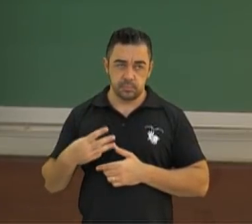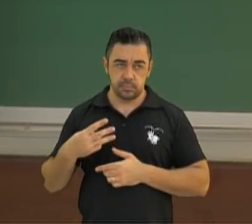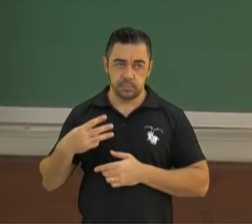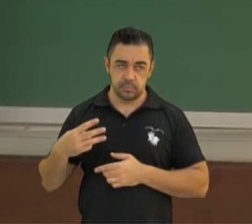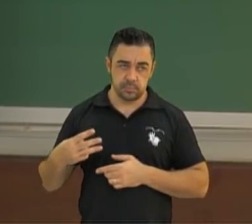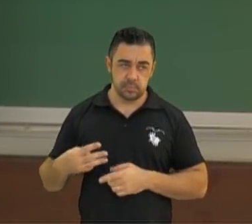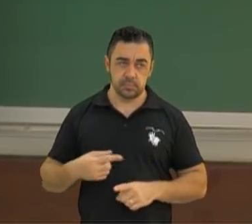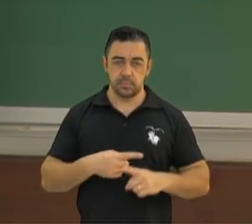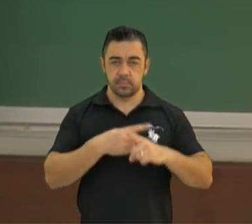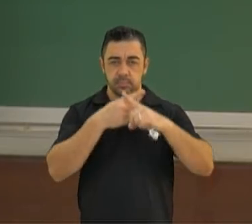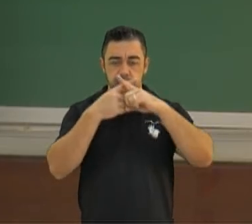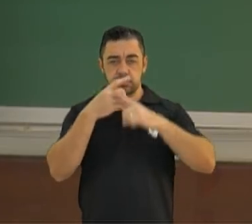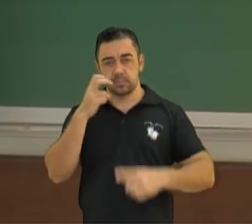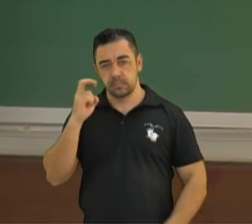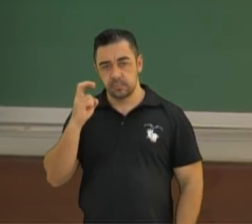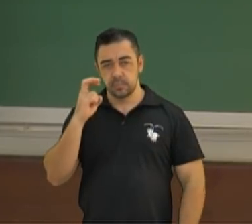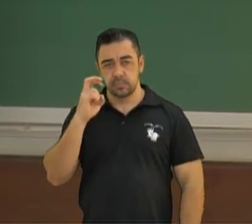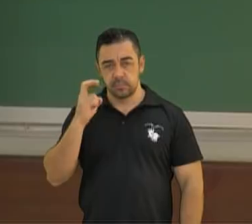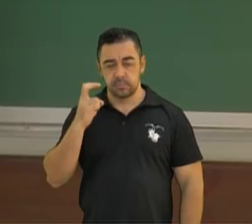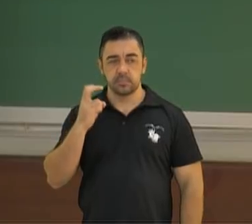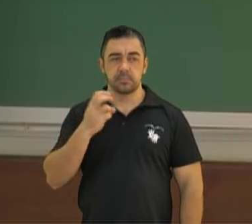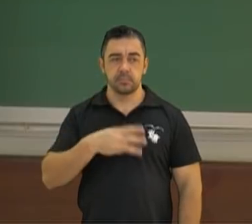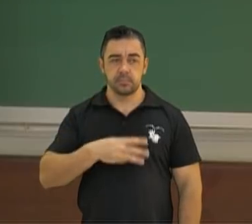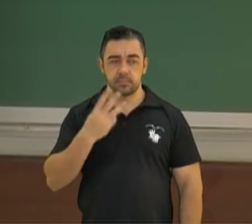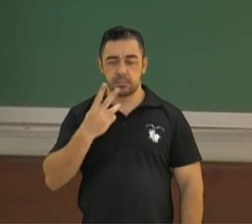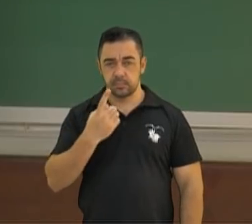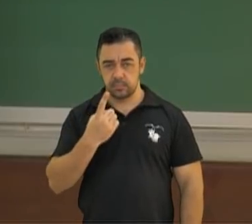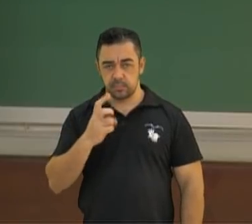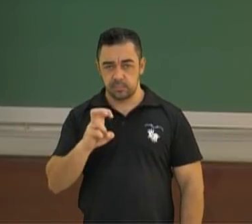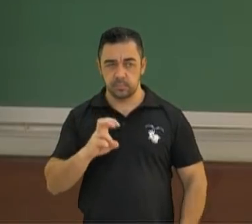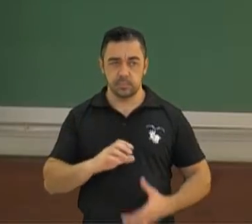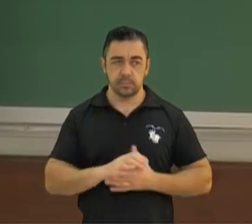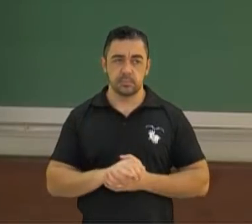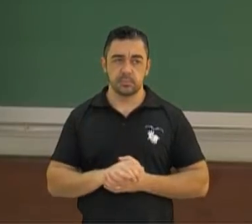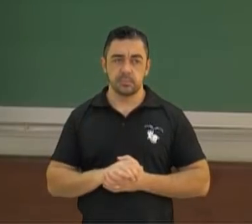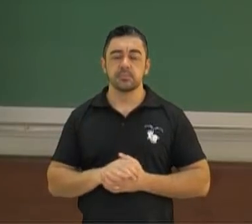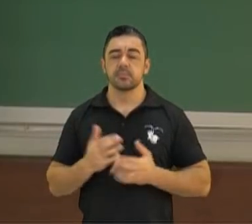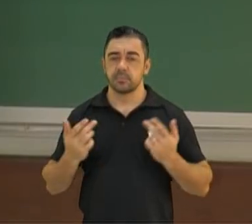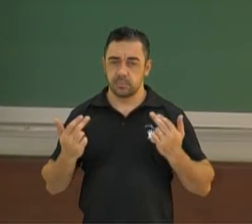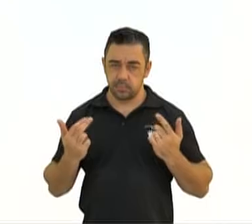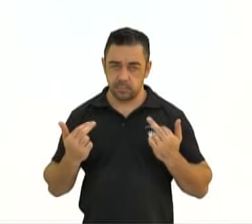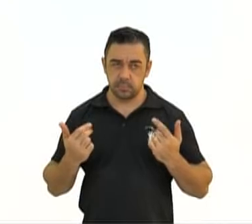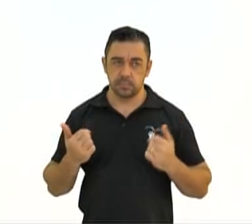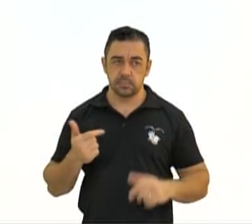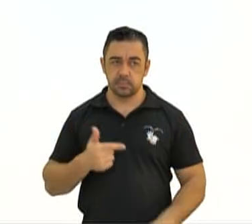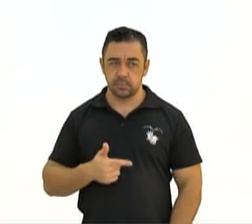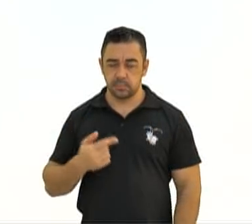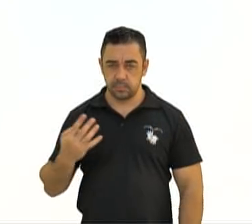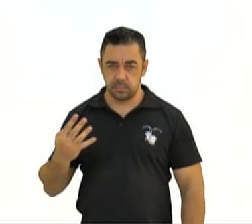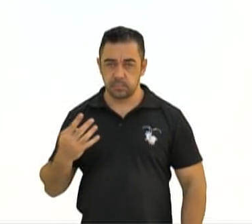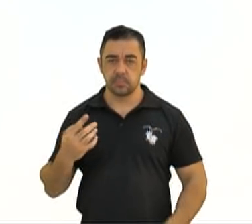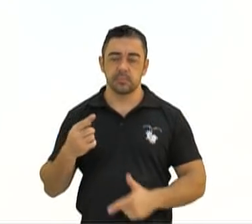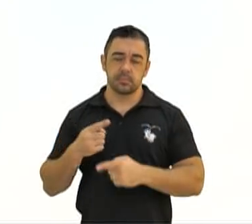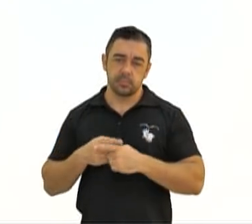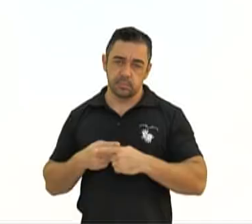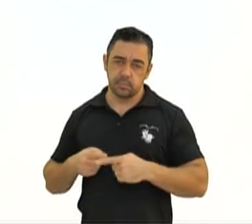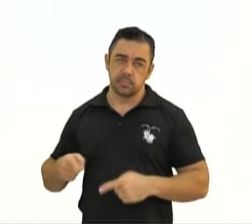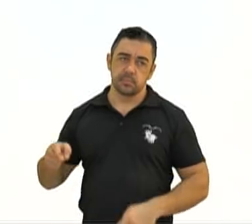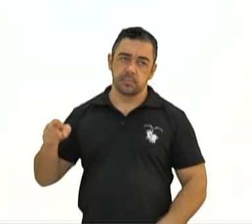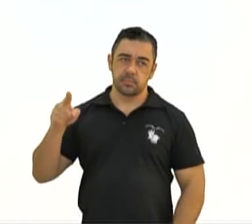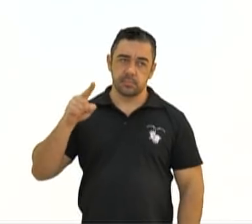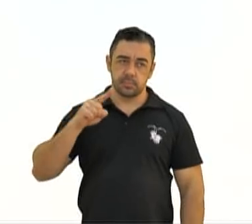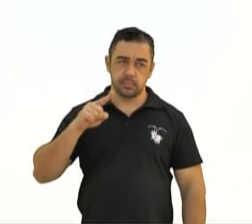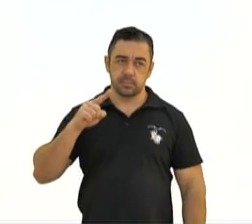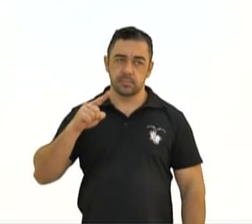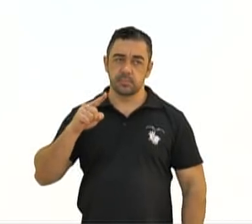O 3 que deu aqui eu multiplico por 5. 3 vezes 5, 15. A mesma coisa eu vou fazer com essa fração. Eu vou pegar